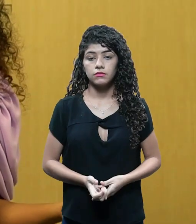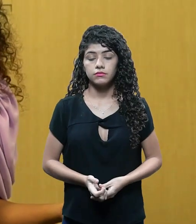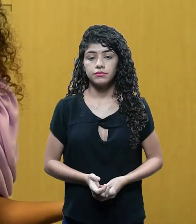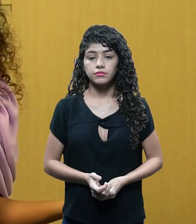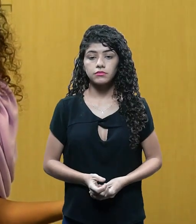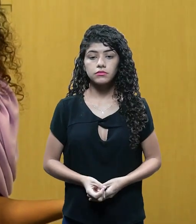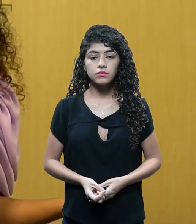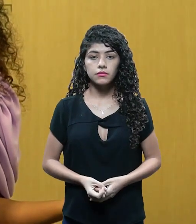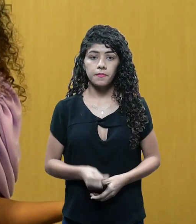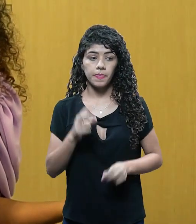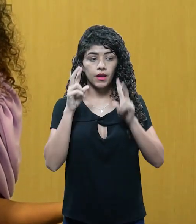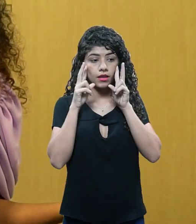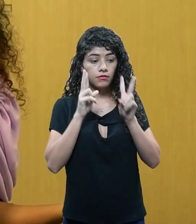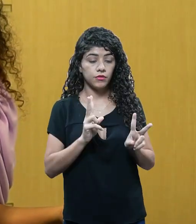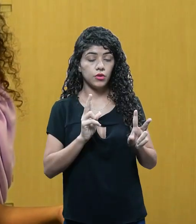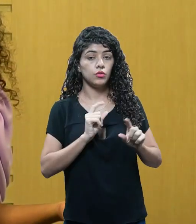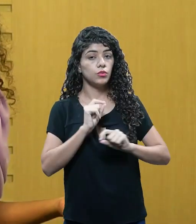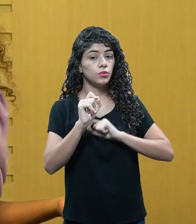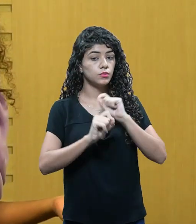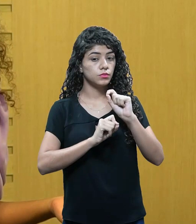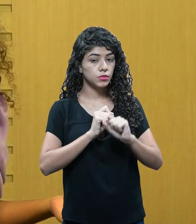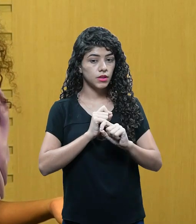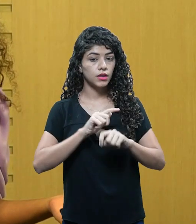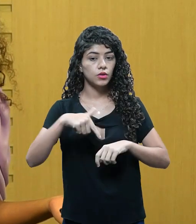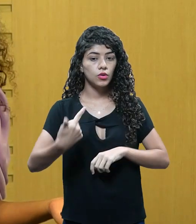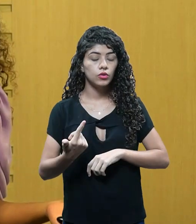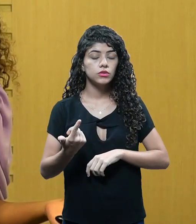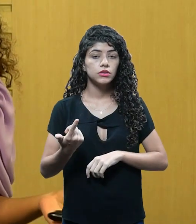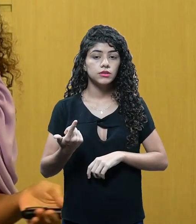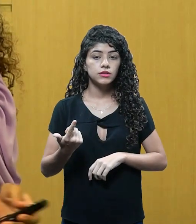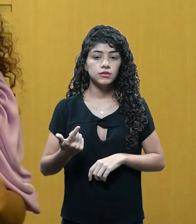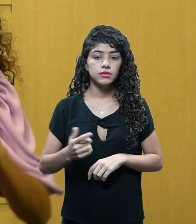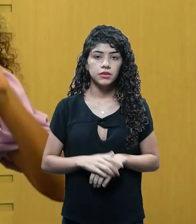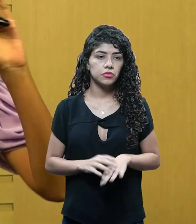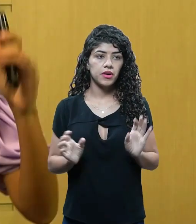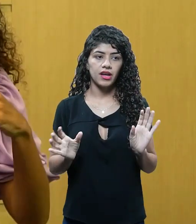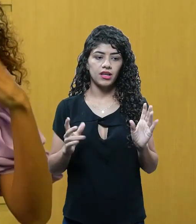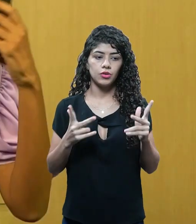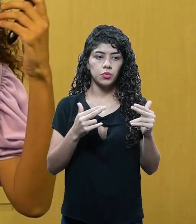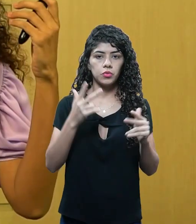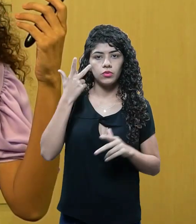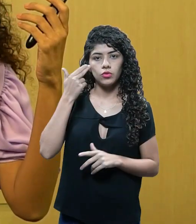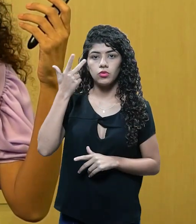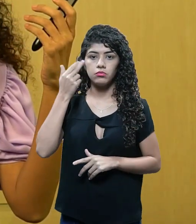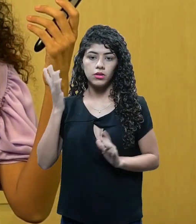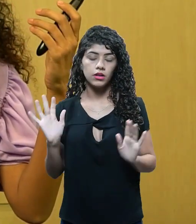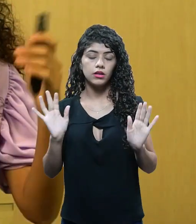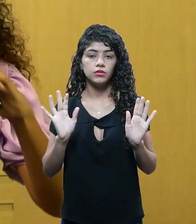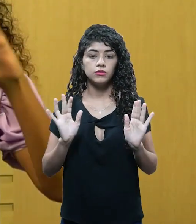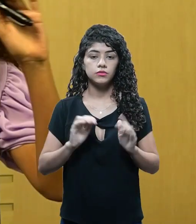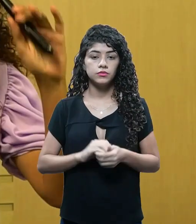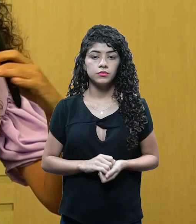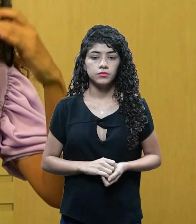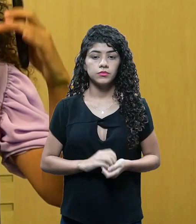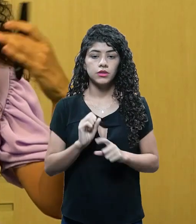e aí ela viu, no caso, outras formas que não um padrão,